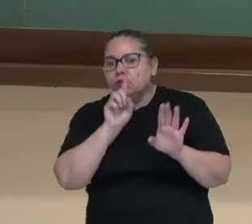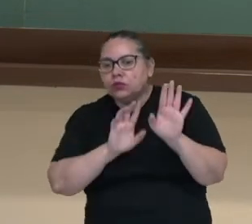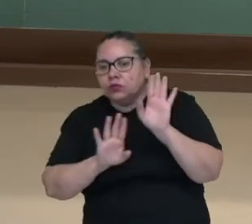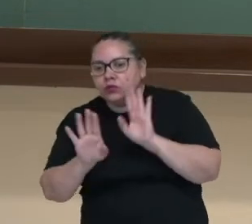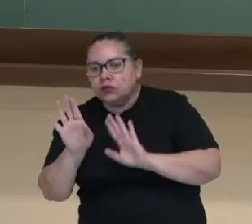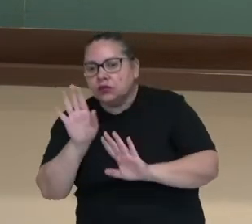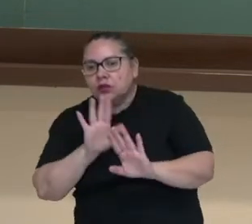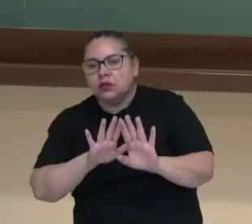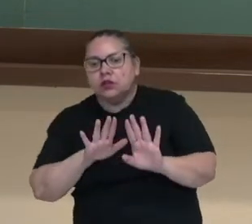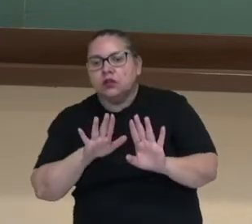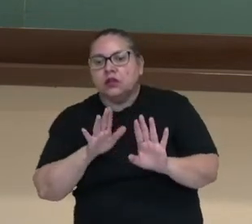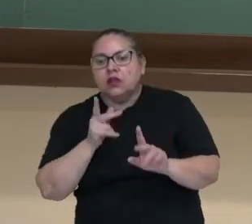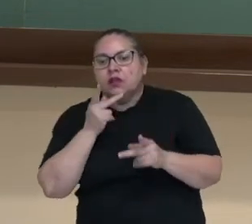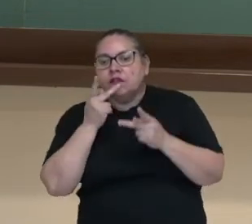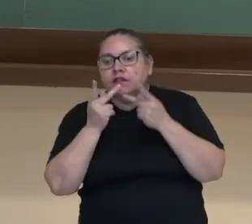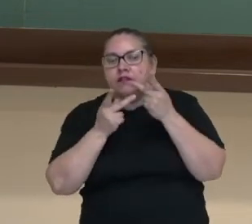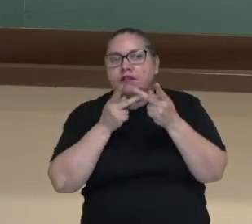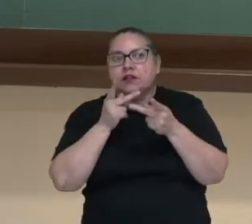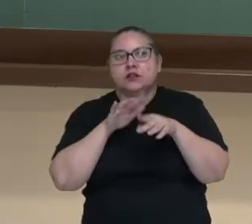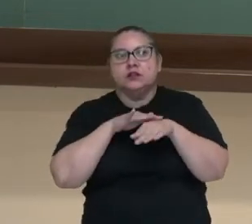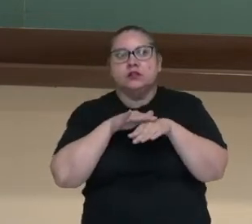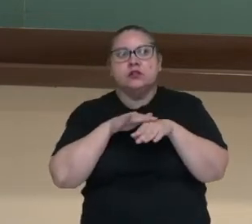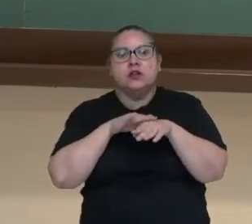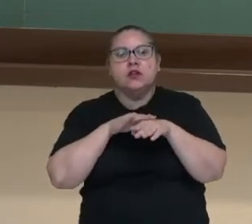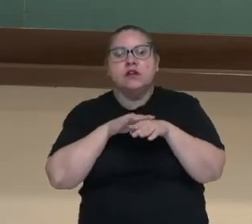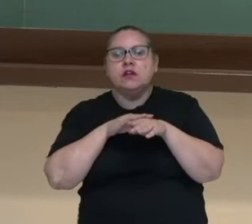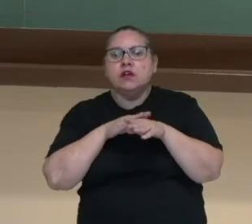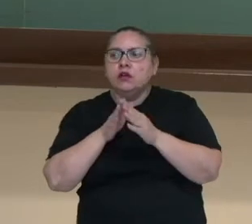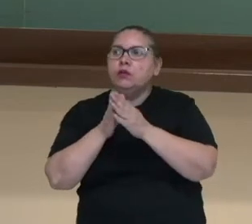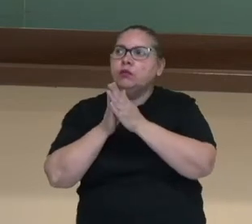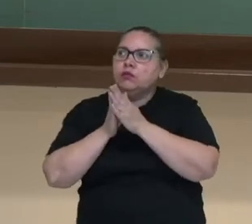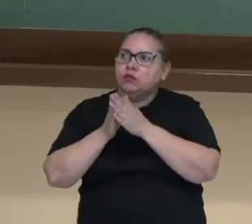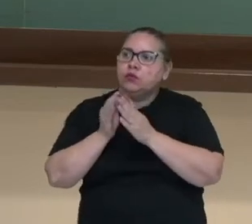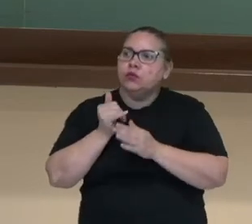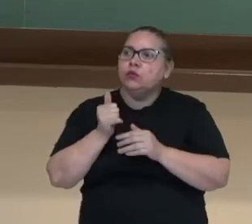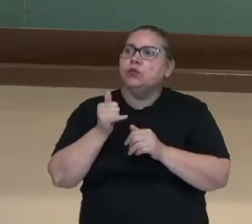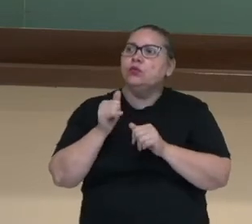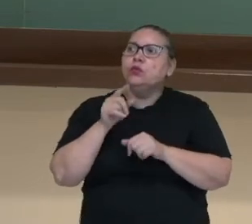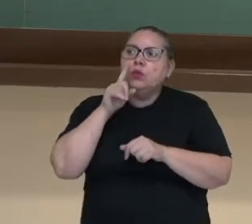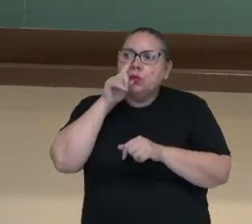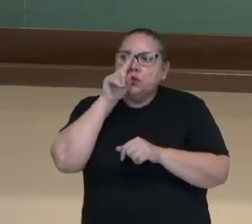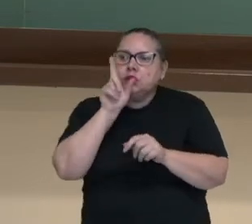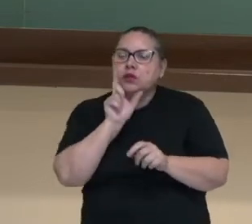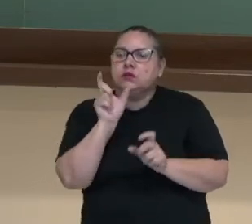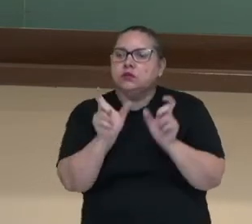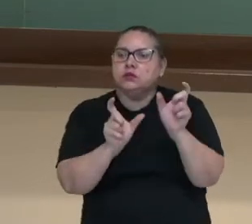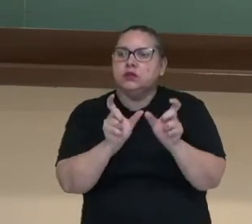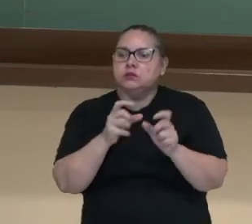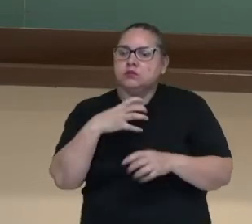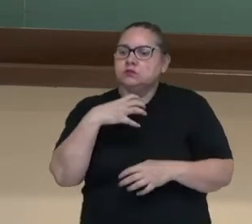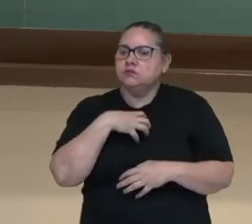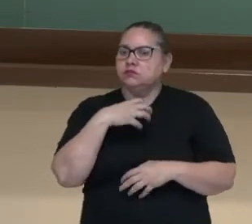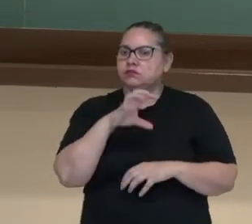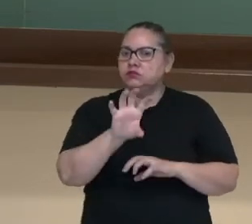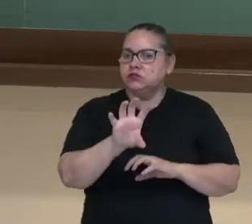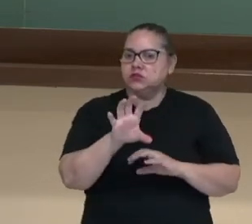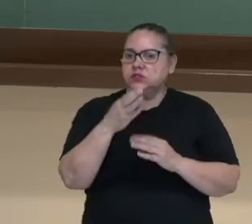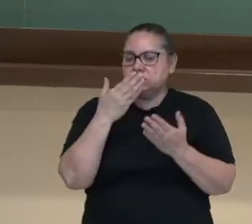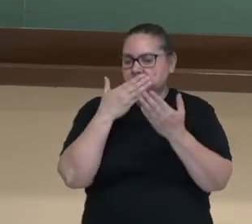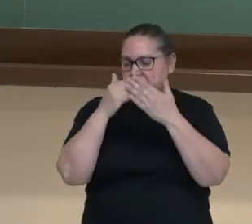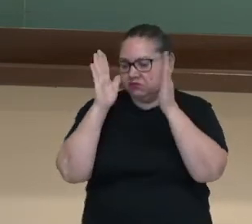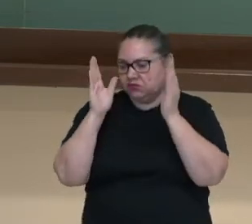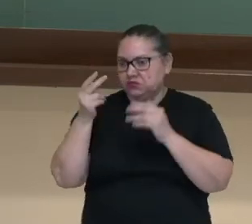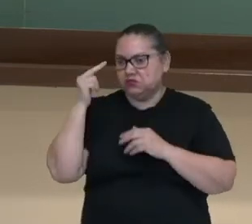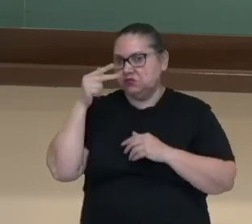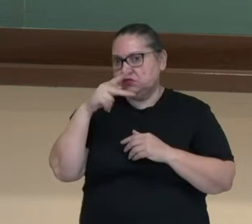cuidadosamente as falas dos quadrinhos. Faz favor, cuidado com as palavras. Sinto muito que você tenha desistido dos seus